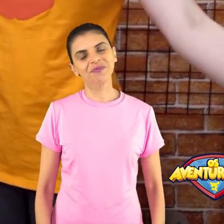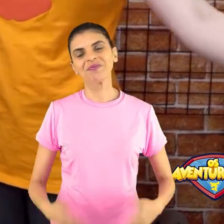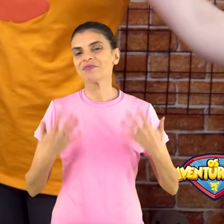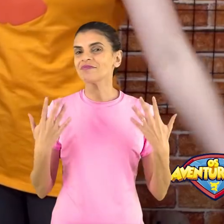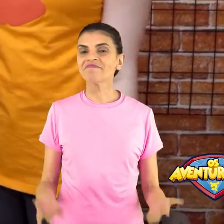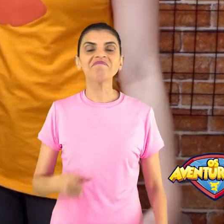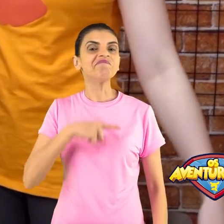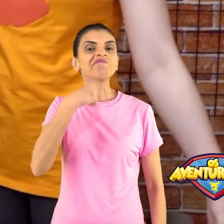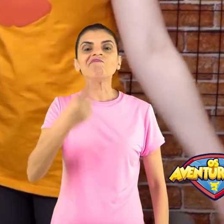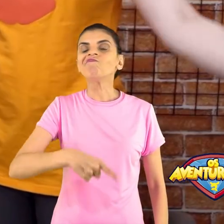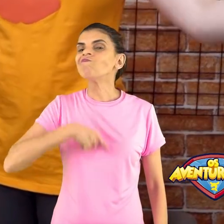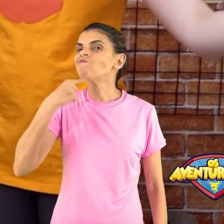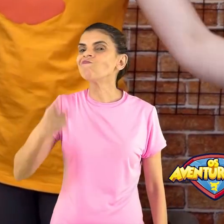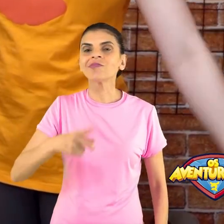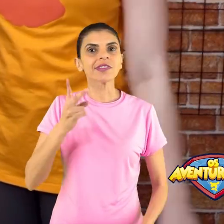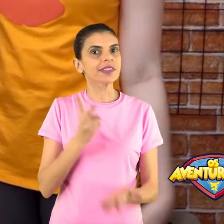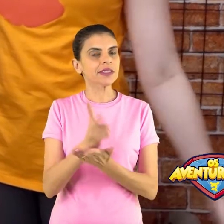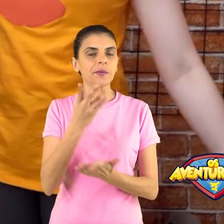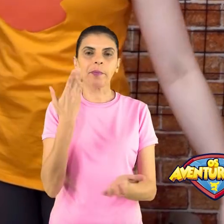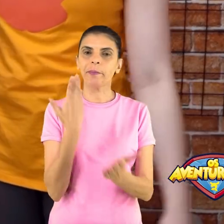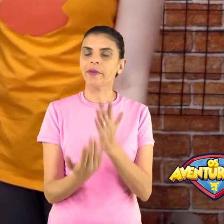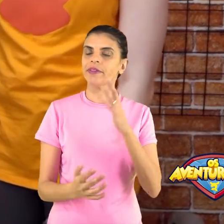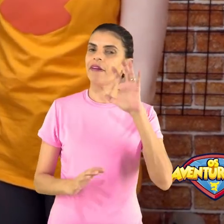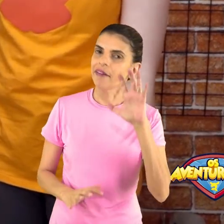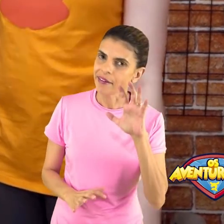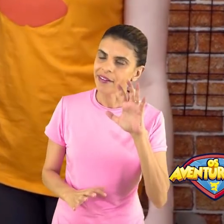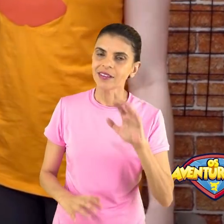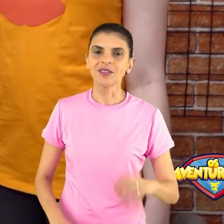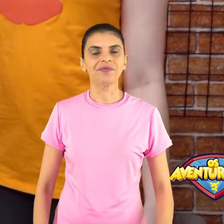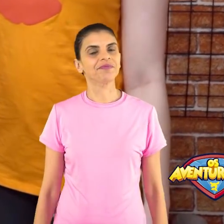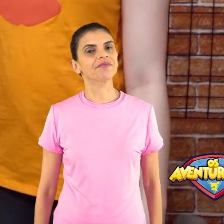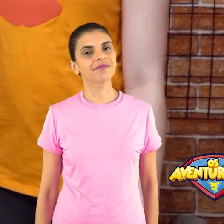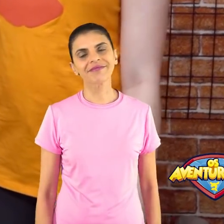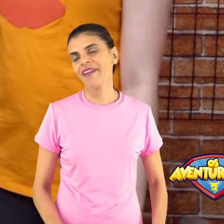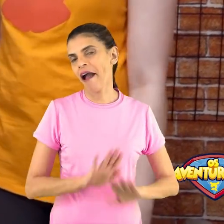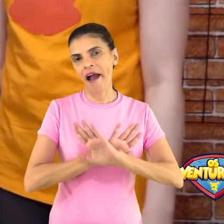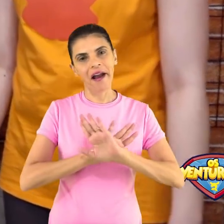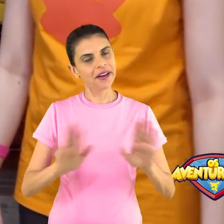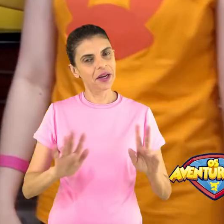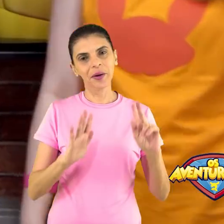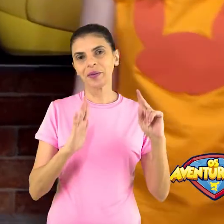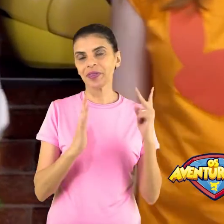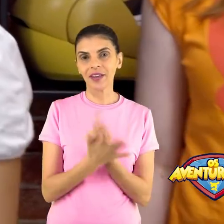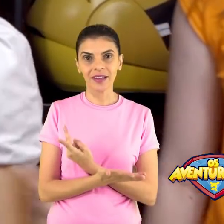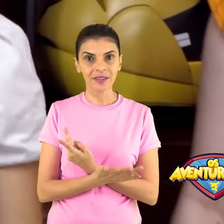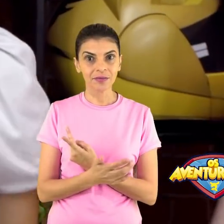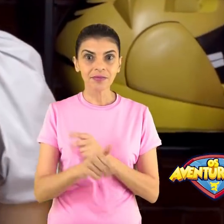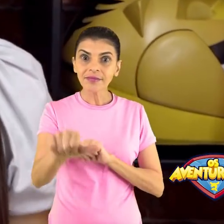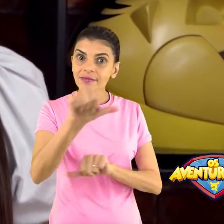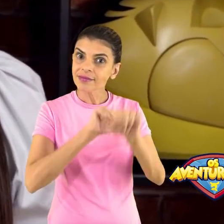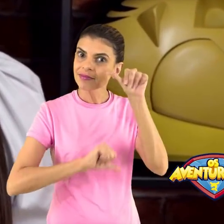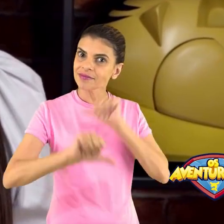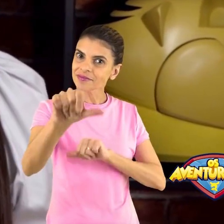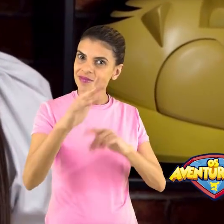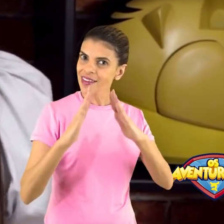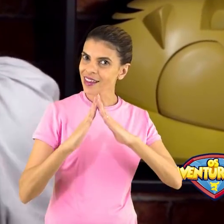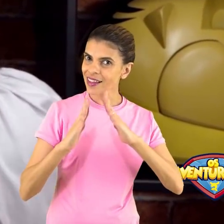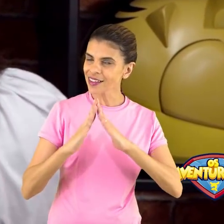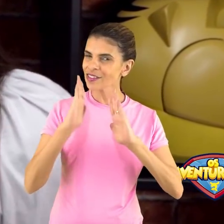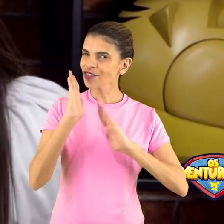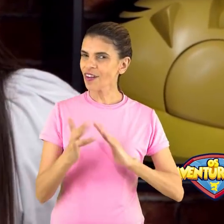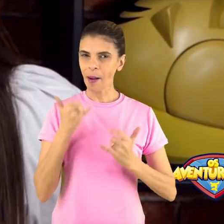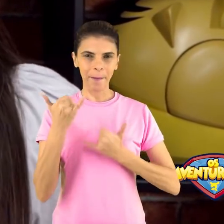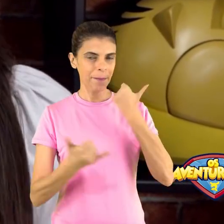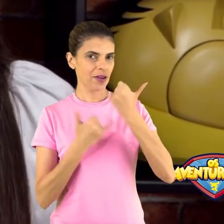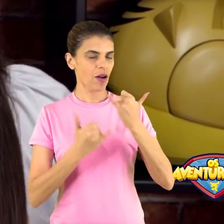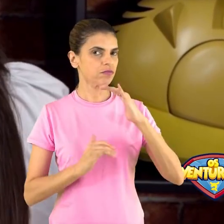Eu não consigo. Eu sempre perco na brincadeira de estátua. Ah, faz parte, Manu. E você aí de casa, já